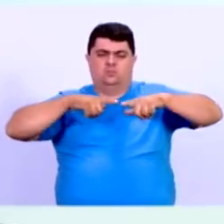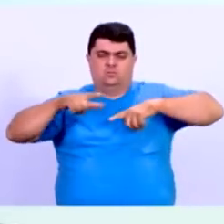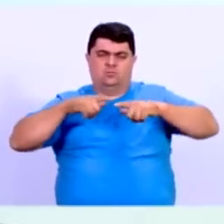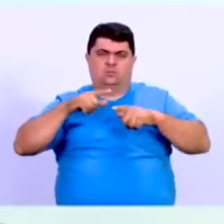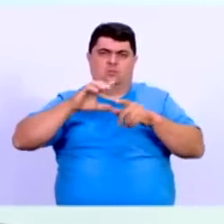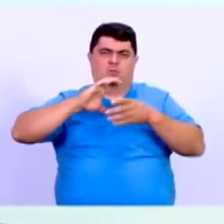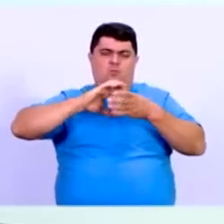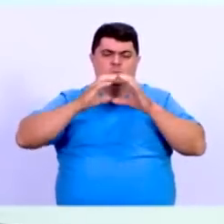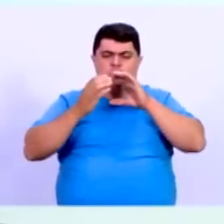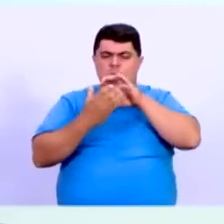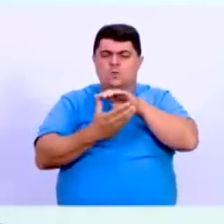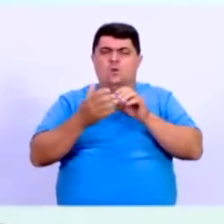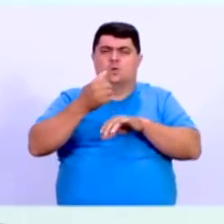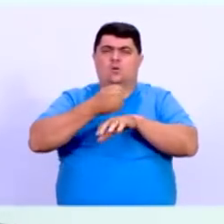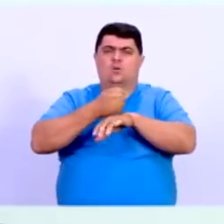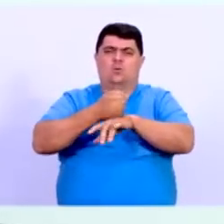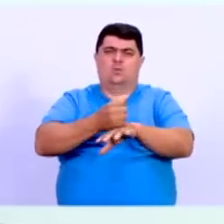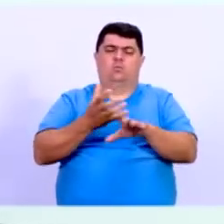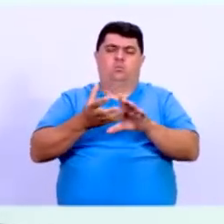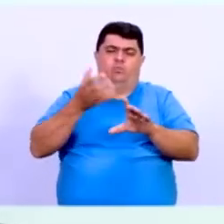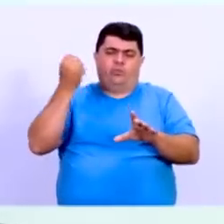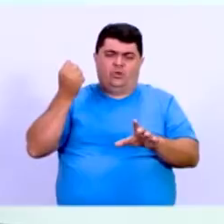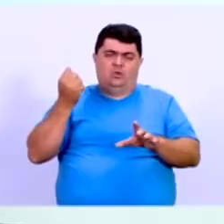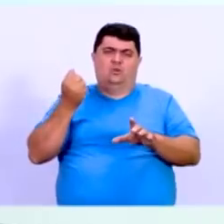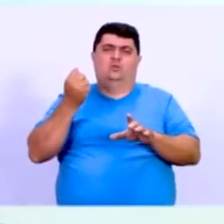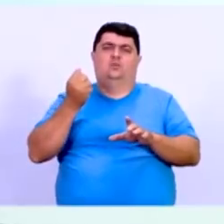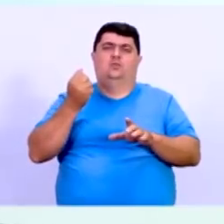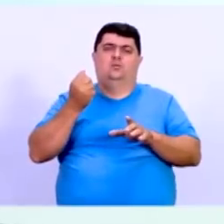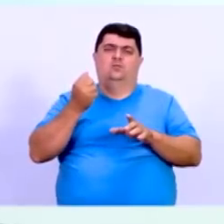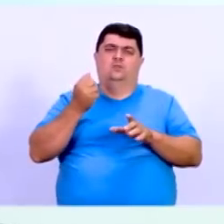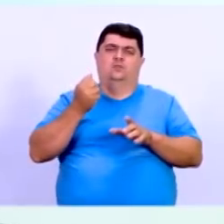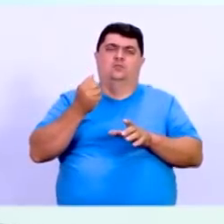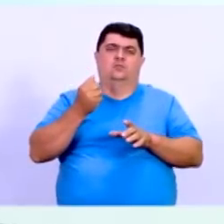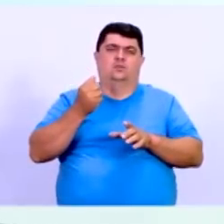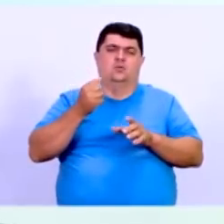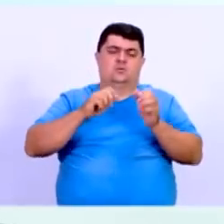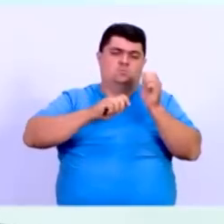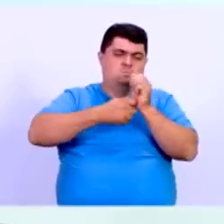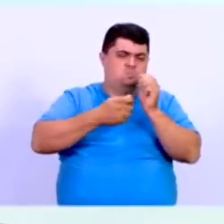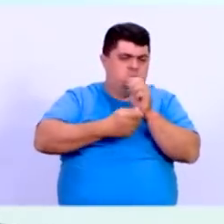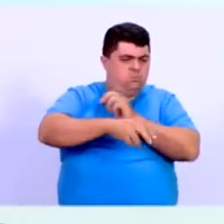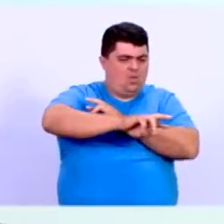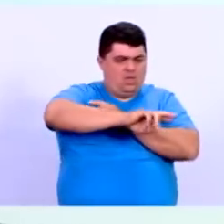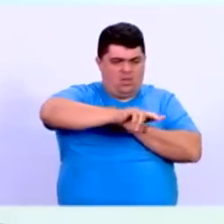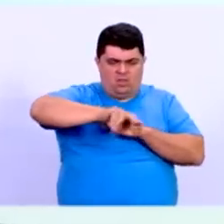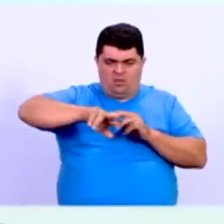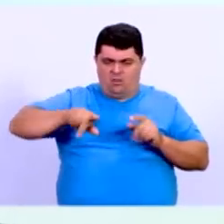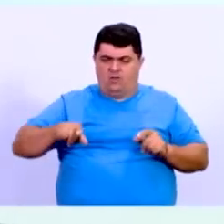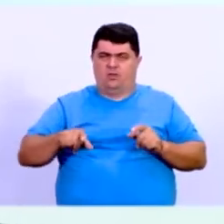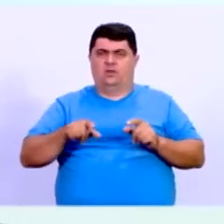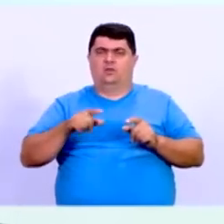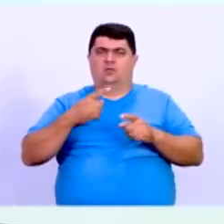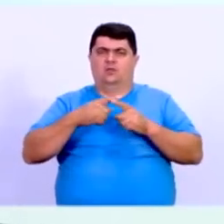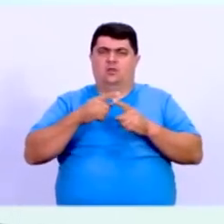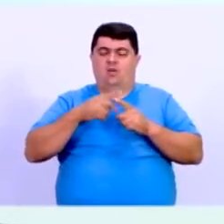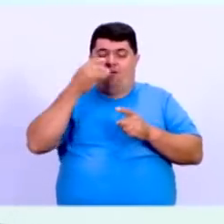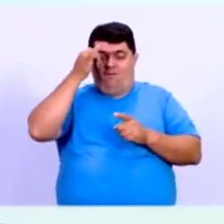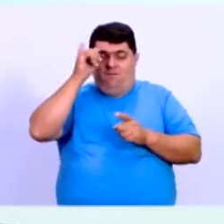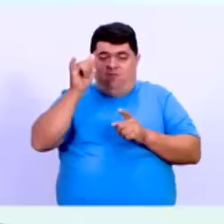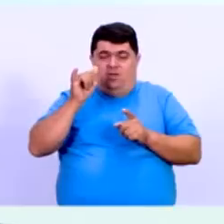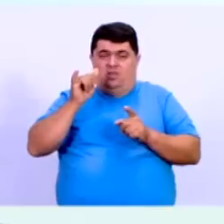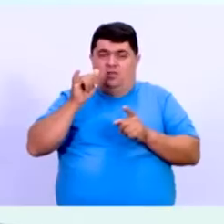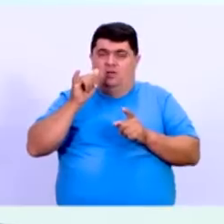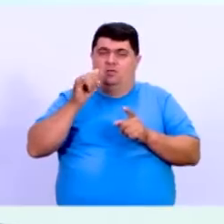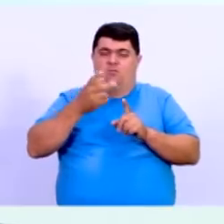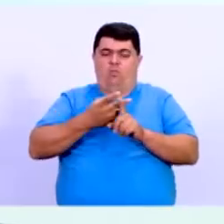de antivírus, sistema operacional, né, senhas para poder evitar supostas invasões, você